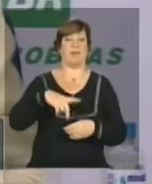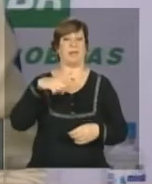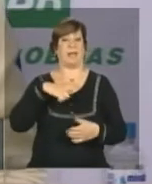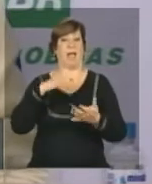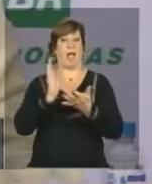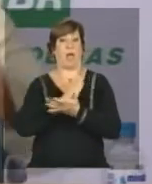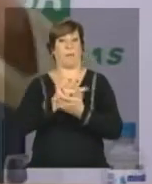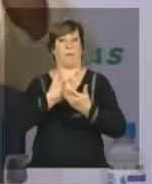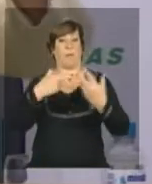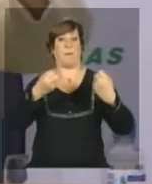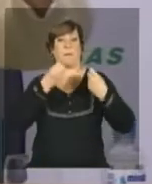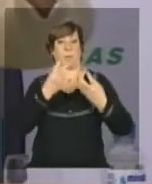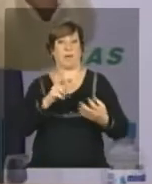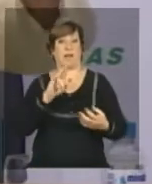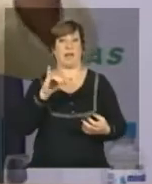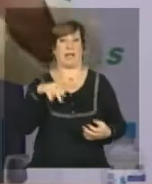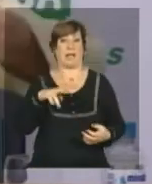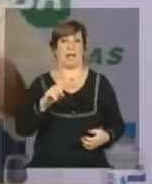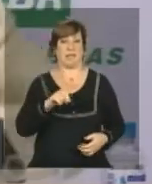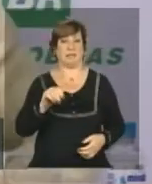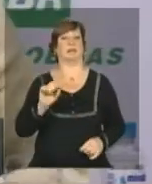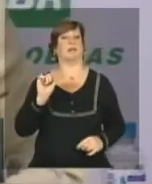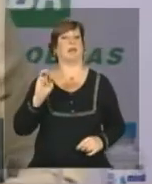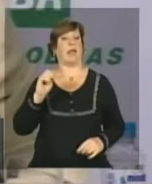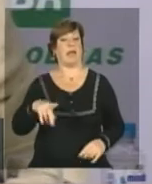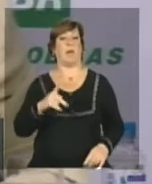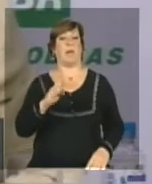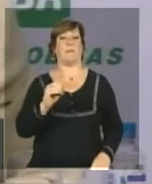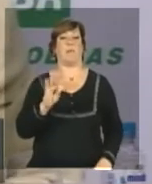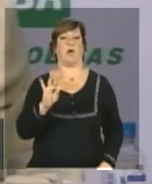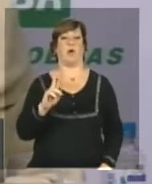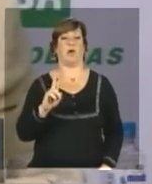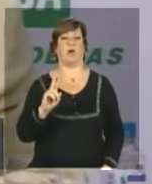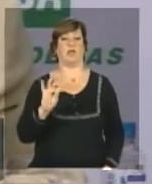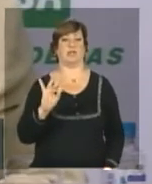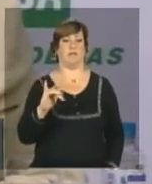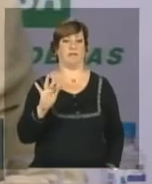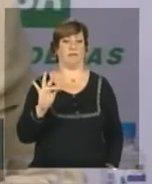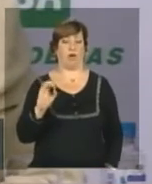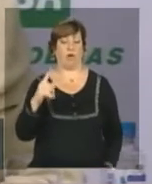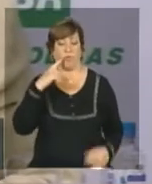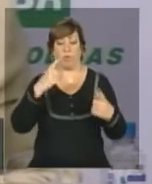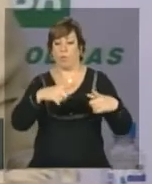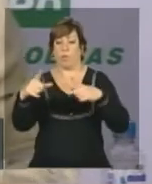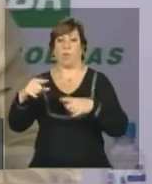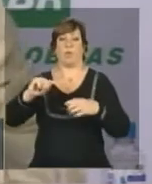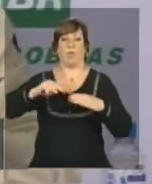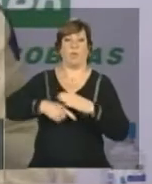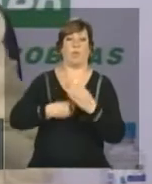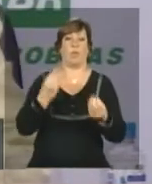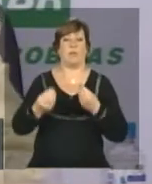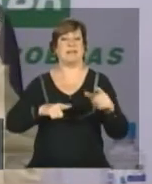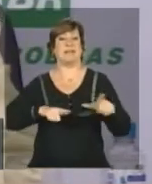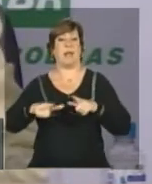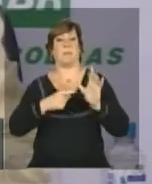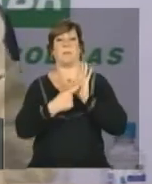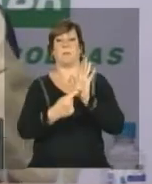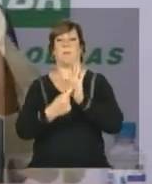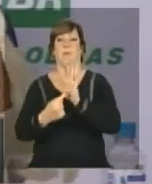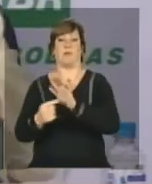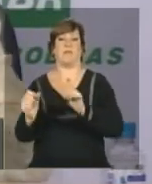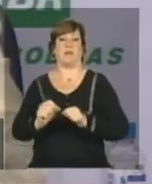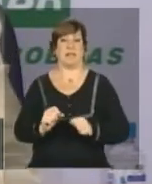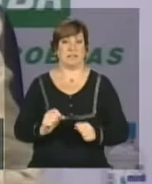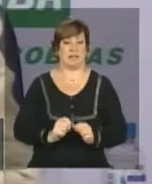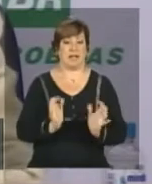uma delas é o portfólio que ela tem de blocos exploratórios. São os trabalhos que elas estão fazendo,